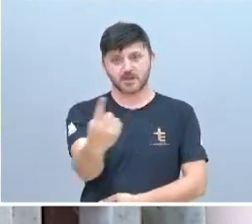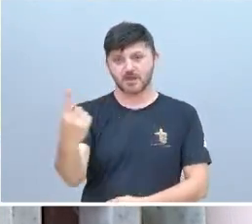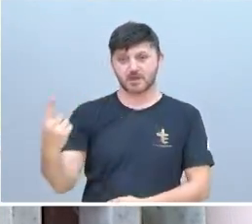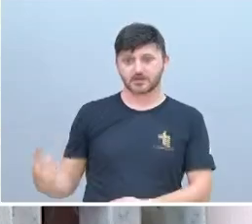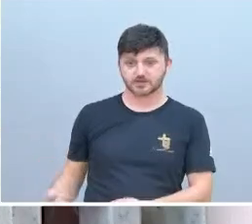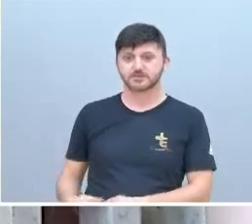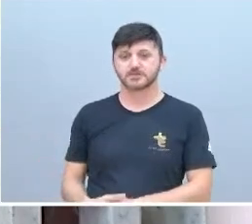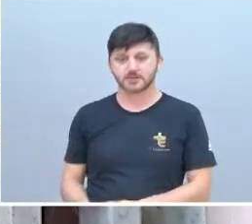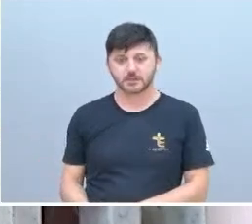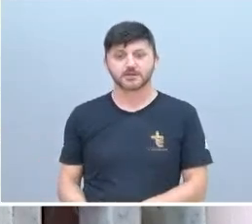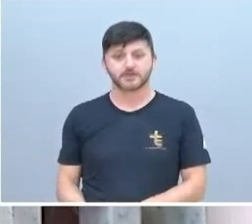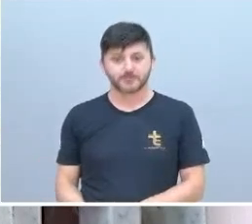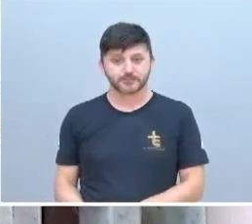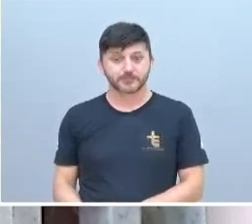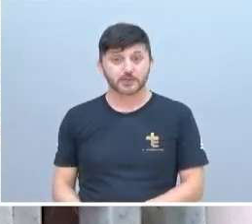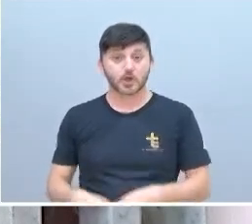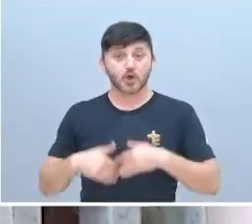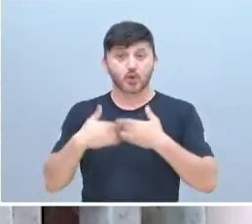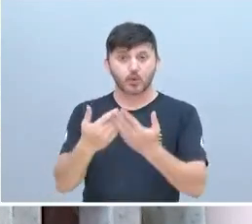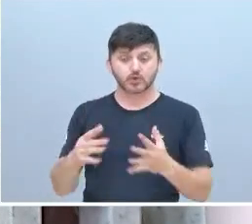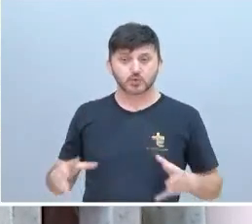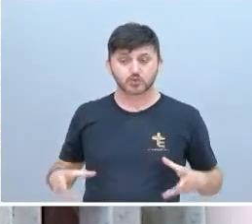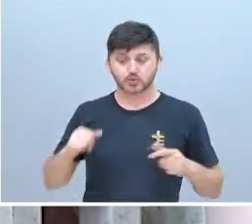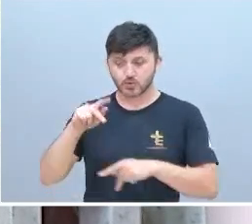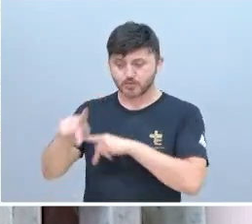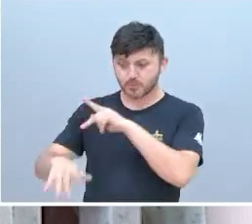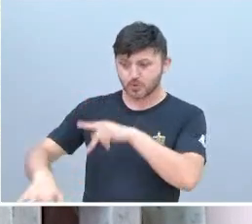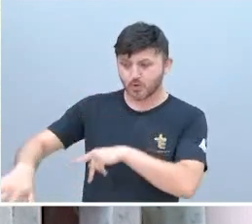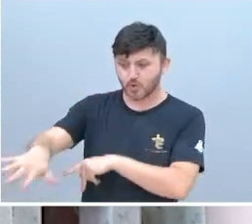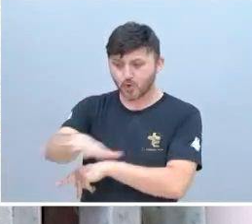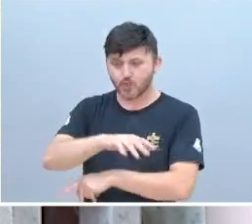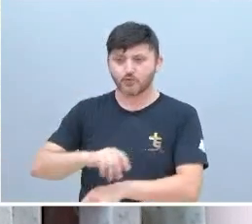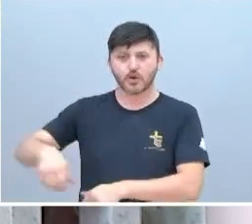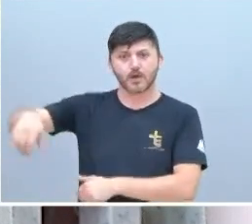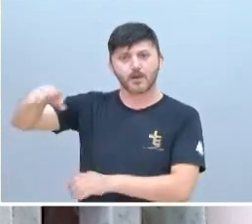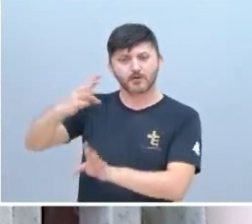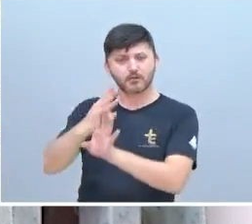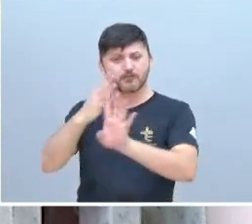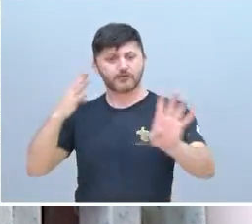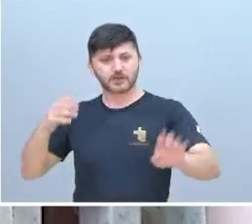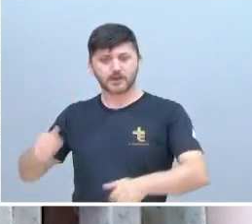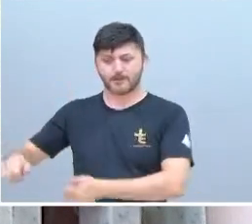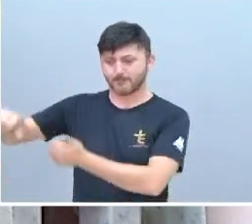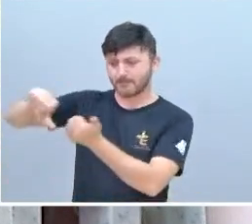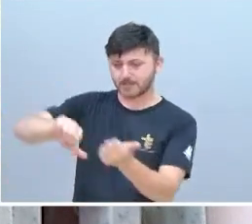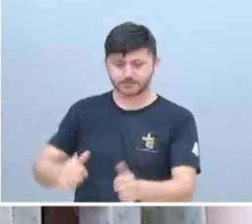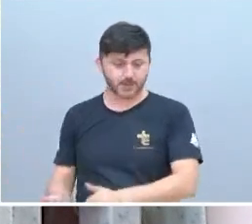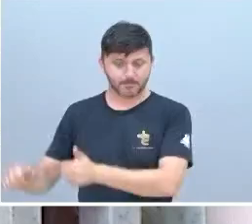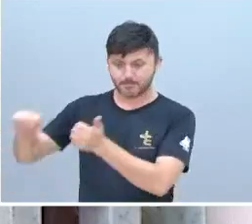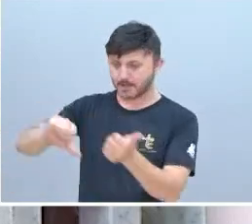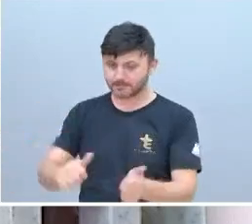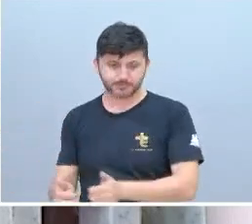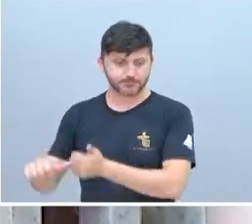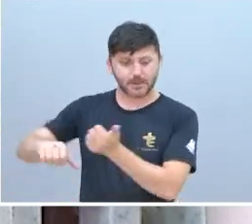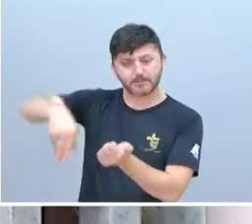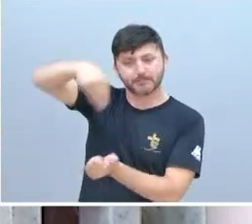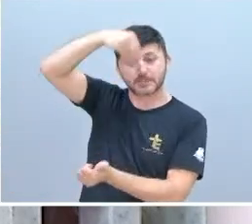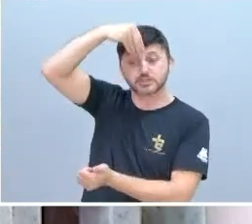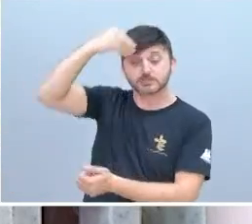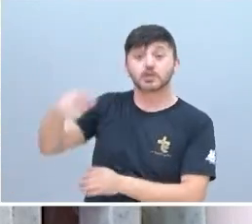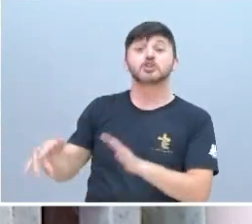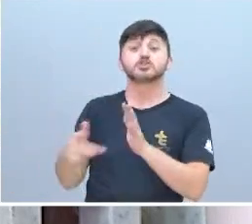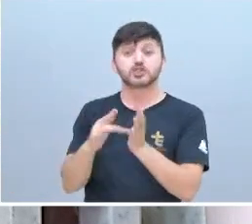fogo. Quando todo o povo estava sendo batizado, Jesus também recebeu